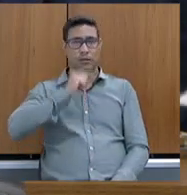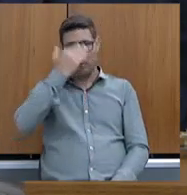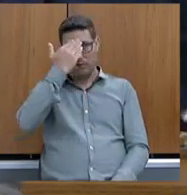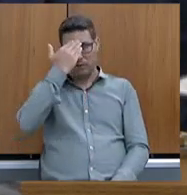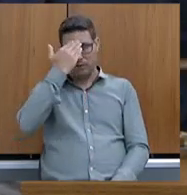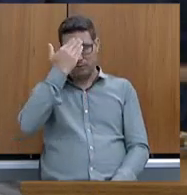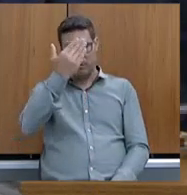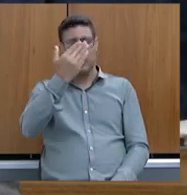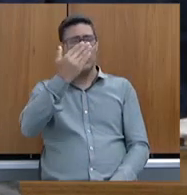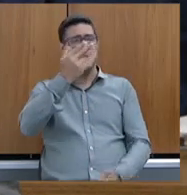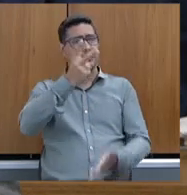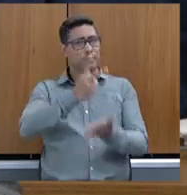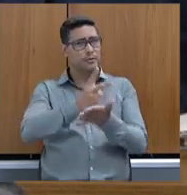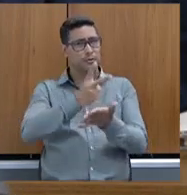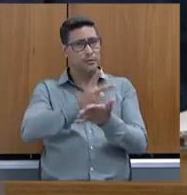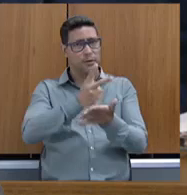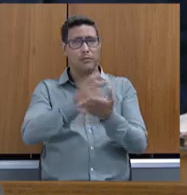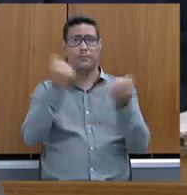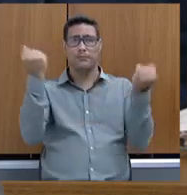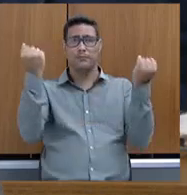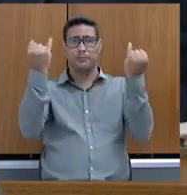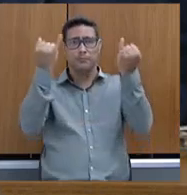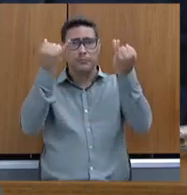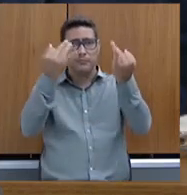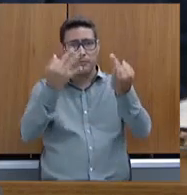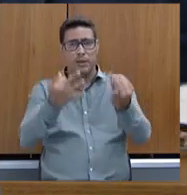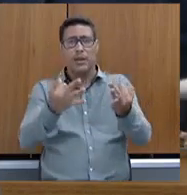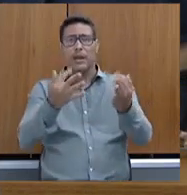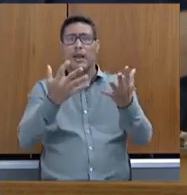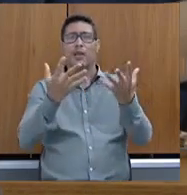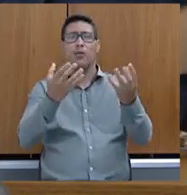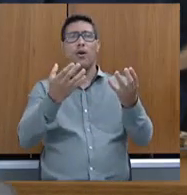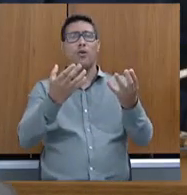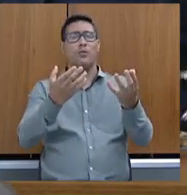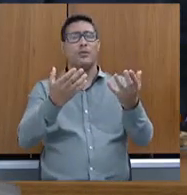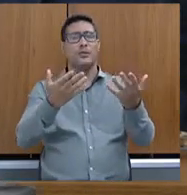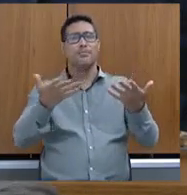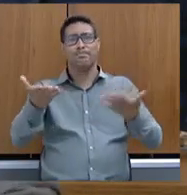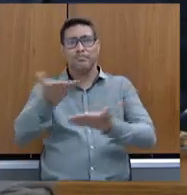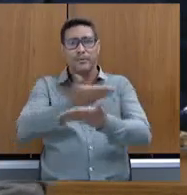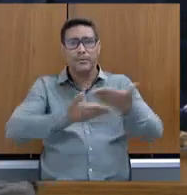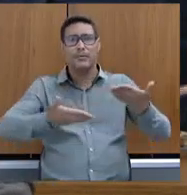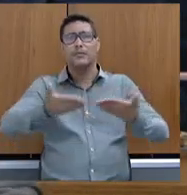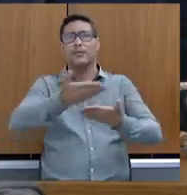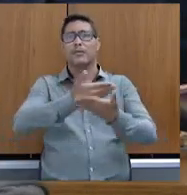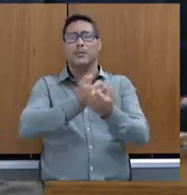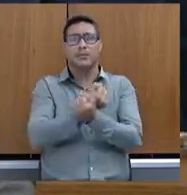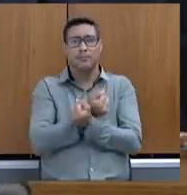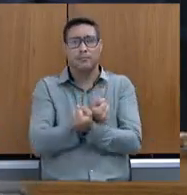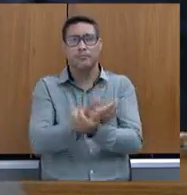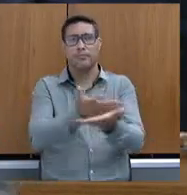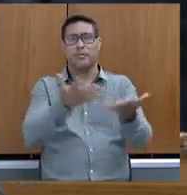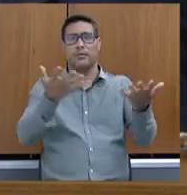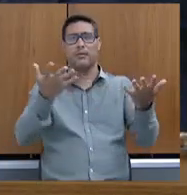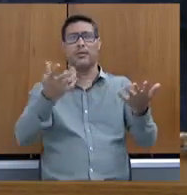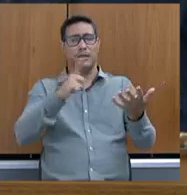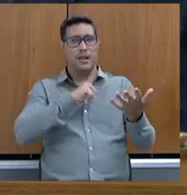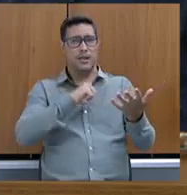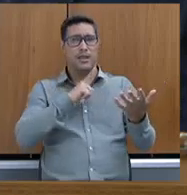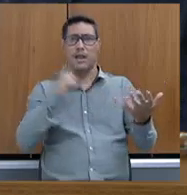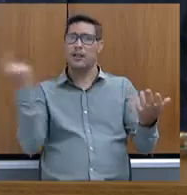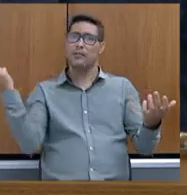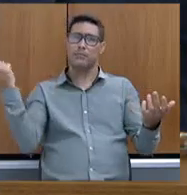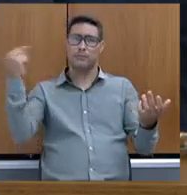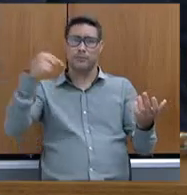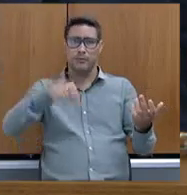pelas sempre boas palavras e por essa energia de luz que o senhor o senhor traz todo momento que o senhor chega